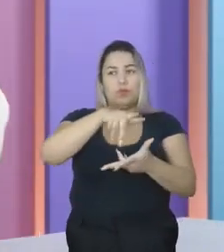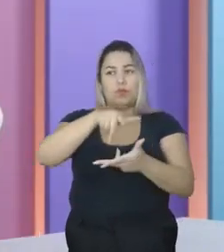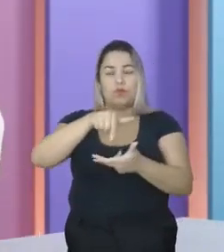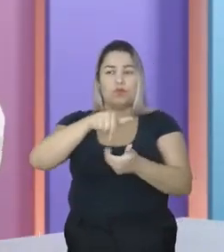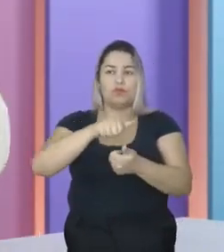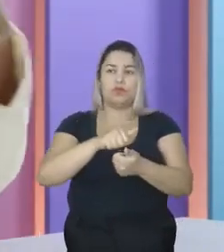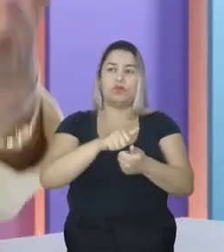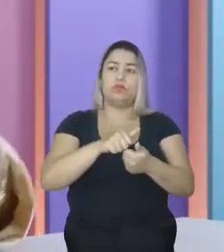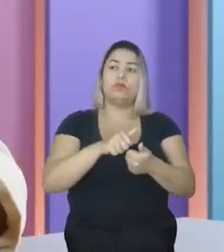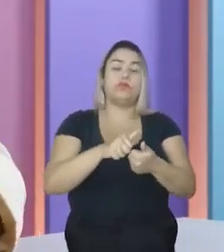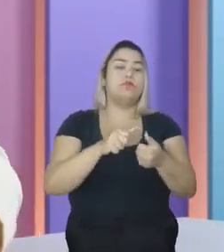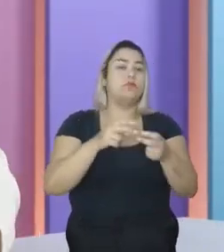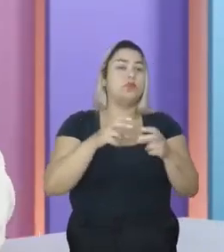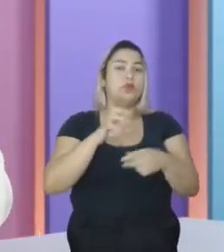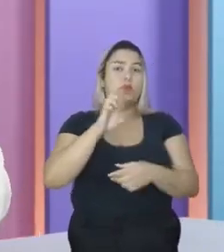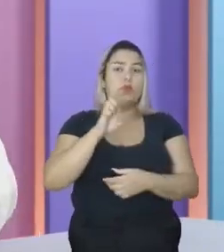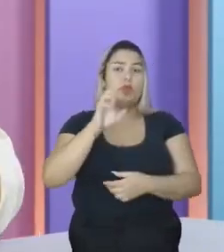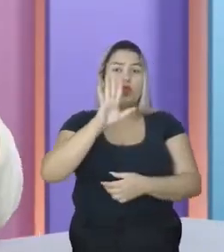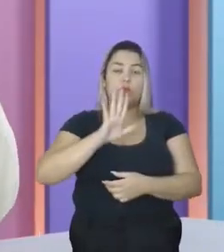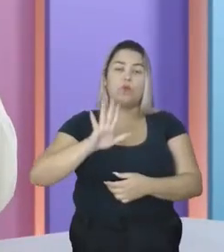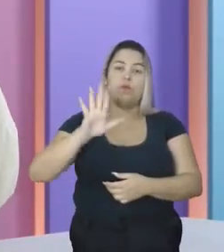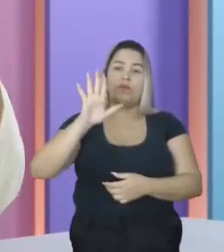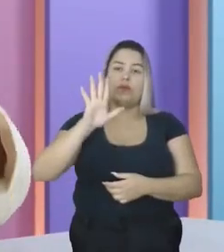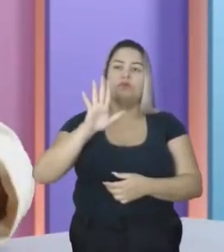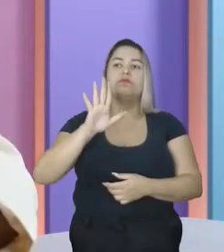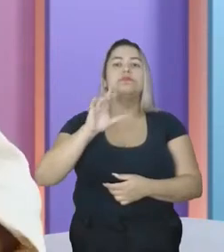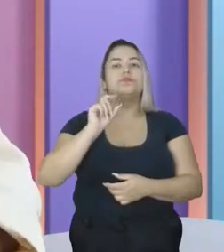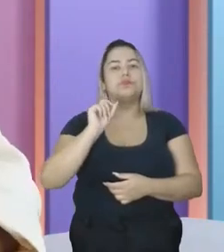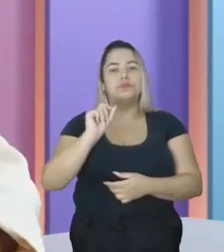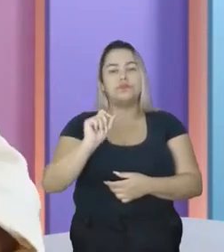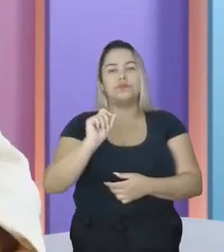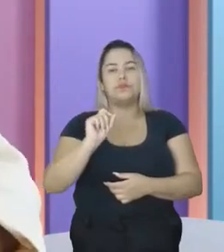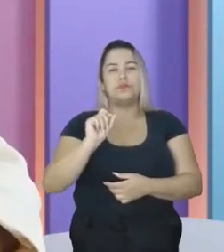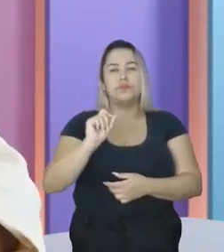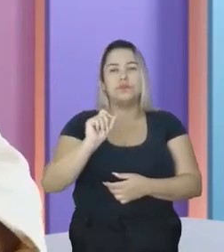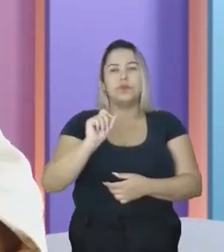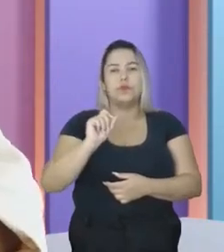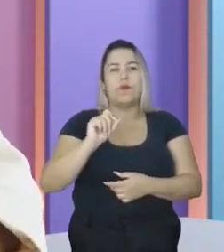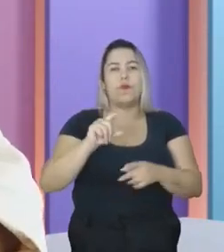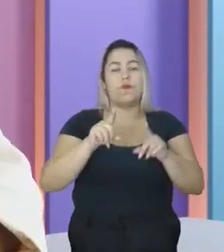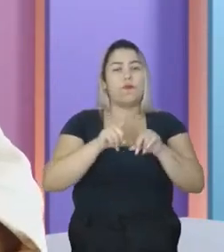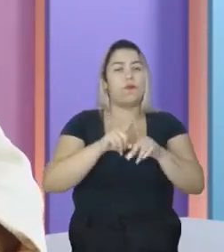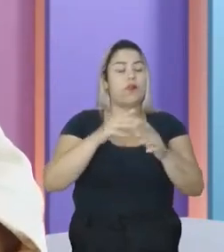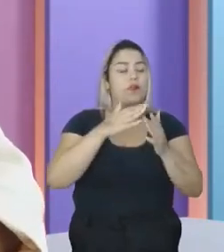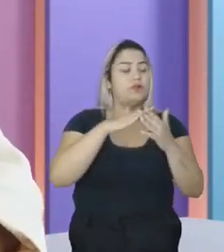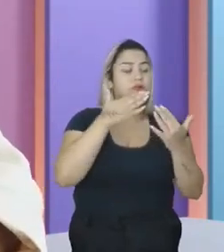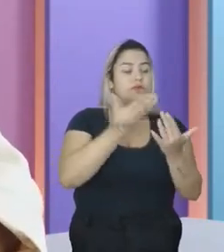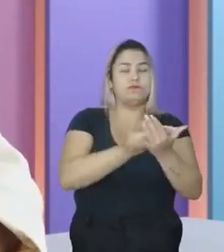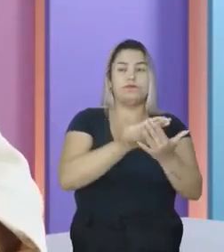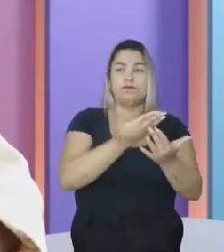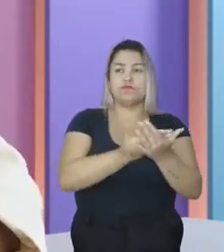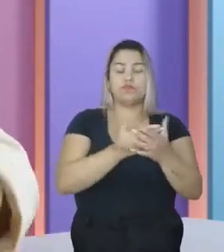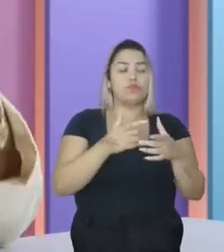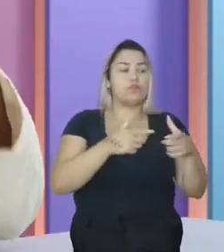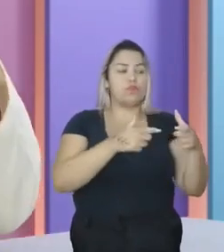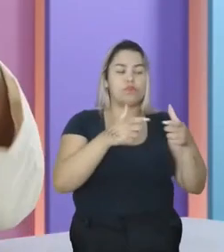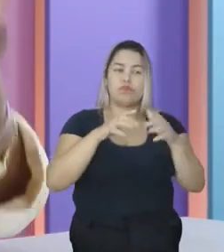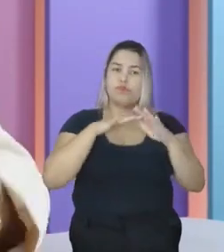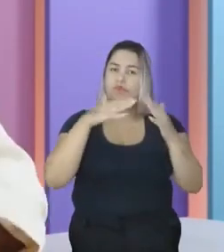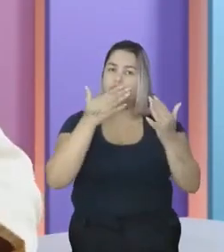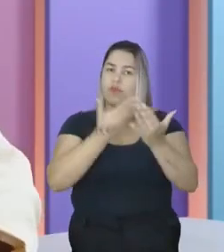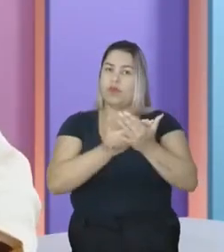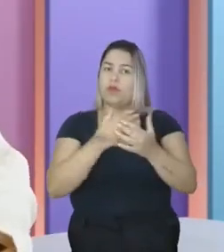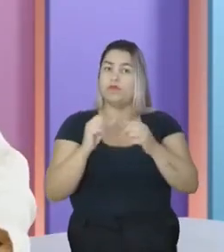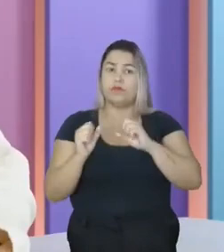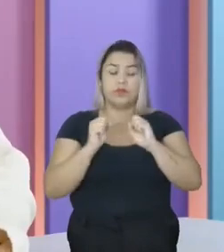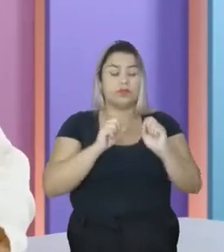uma concepção europeia de mundo, né? De que a gente pudesse ter uma escola onde a criança negra pudesse